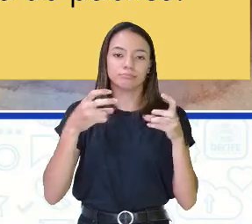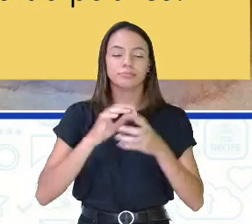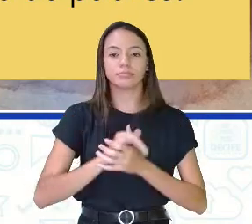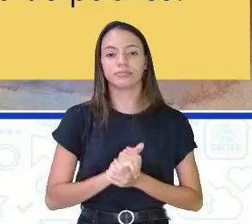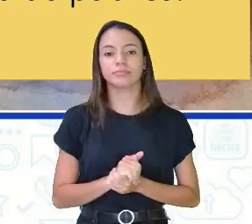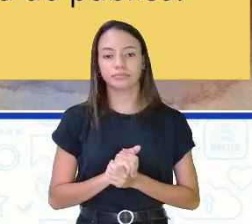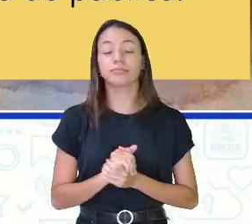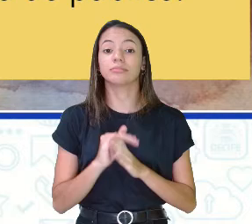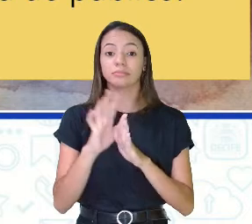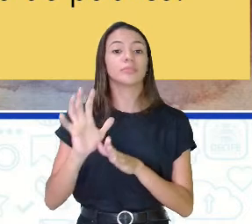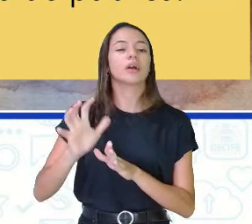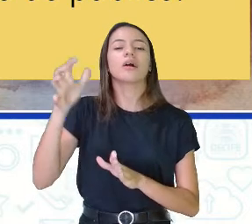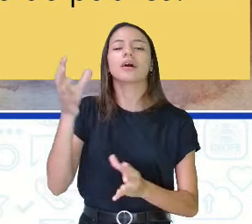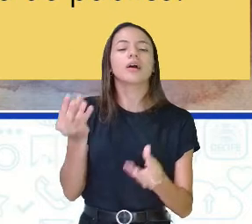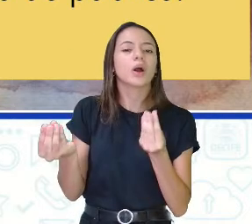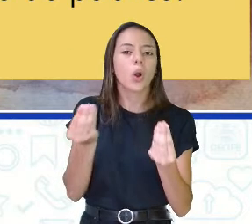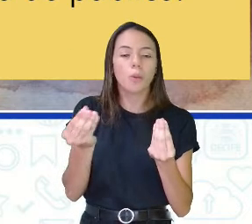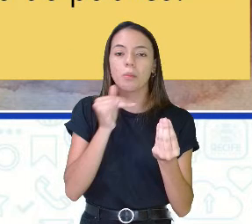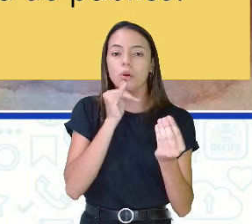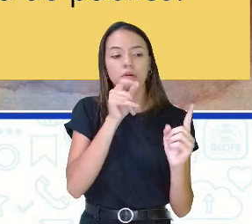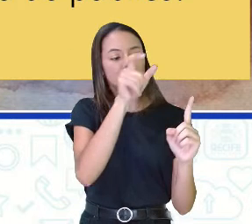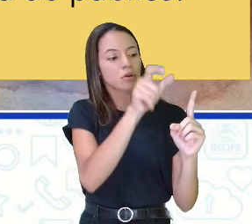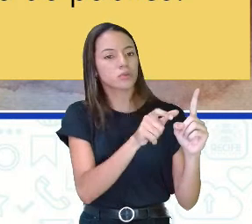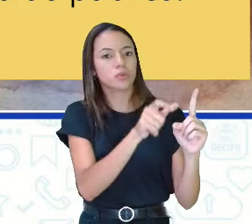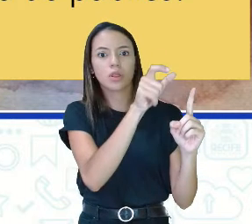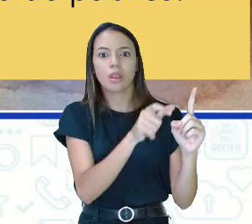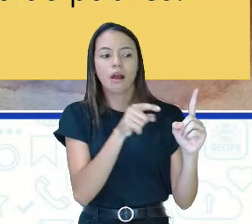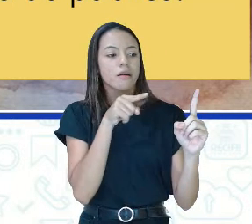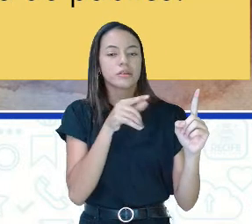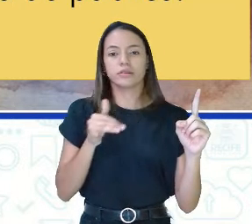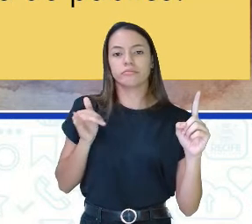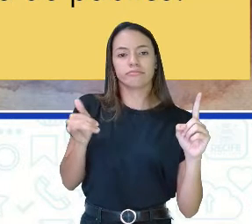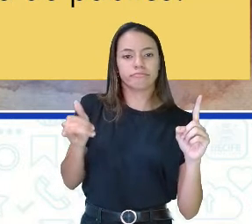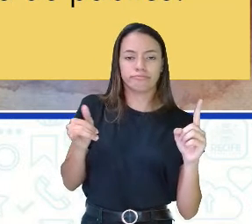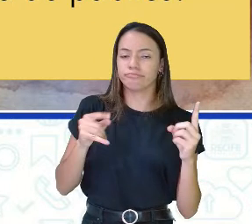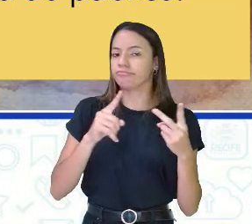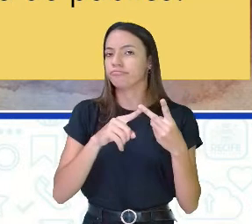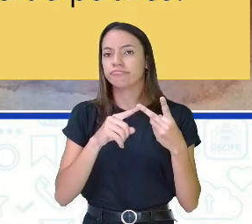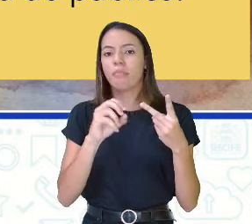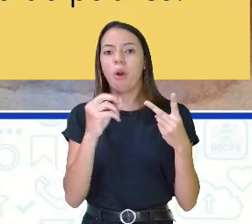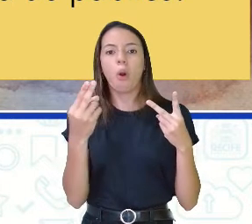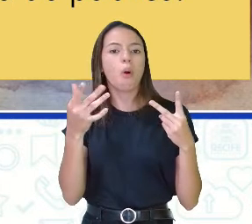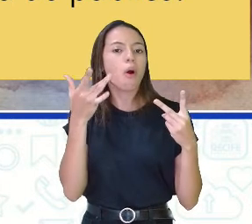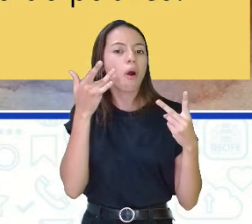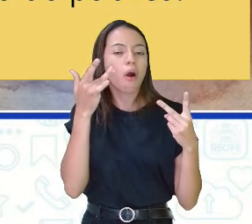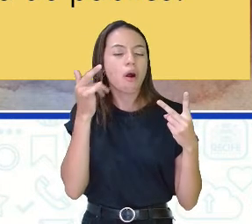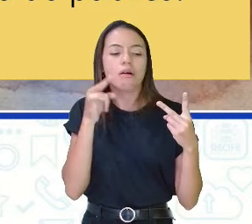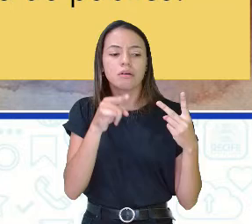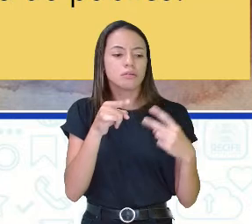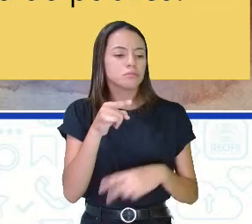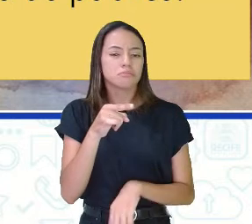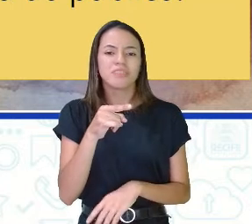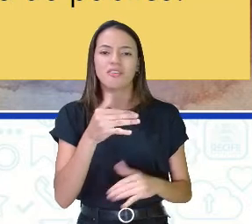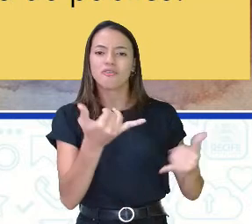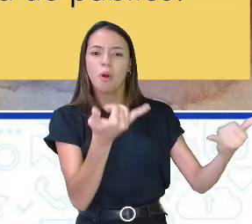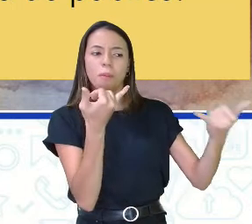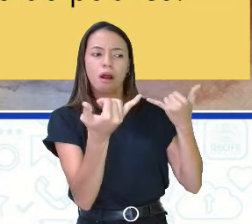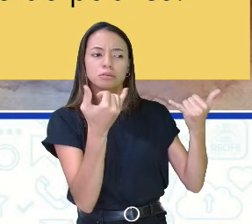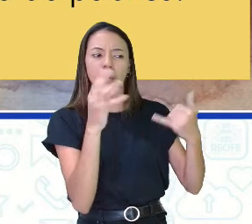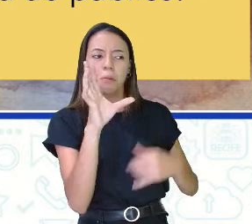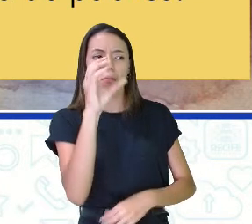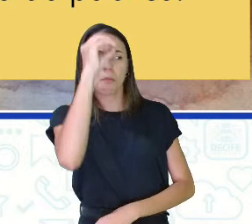ocorre quando o personagem de uma narrativa ou peça de teatro desconhece algumas informações que